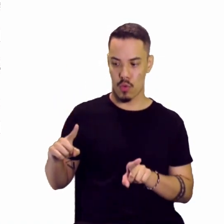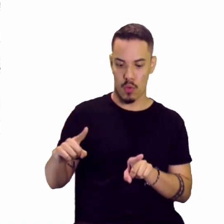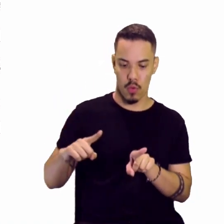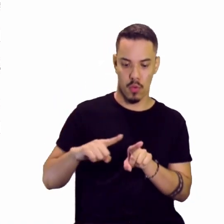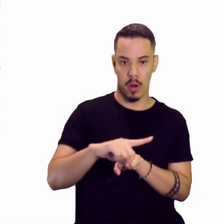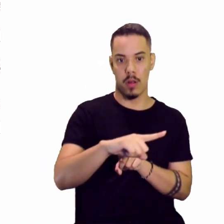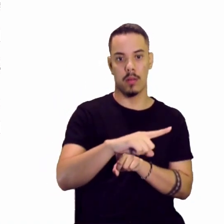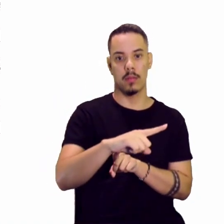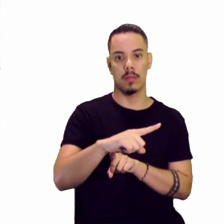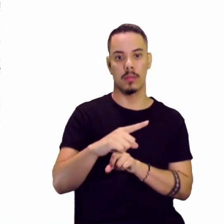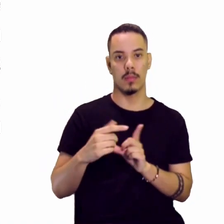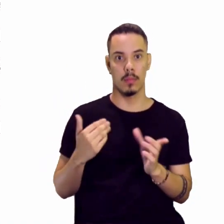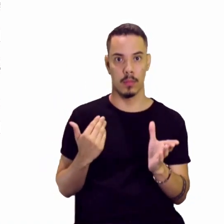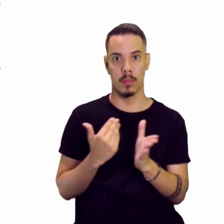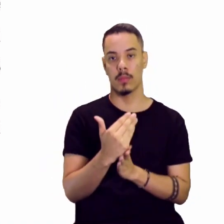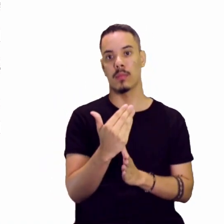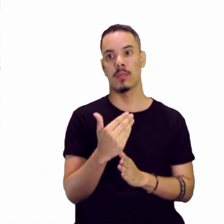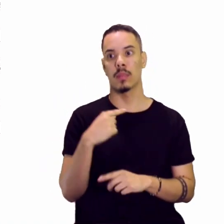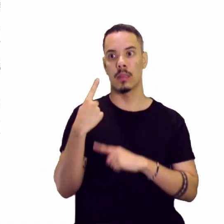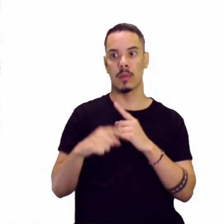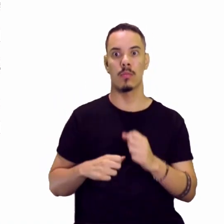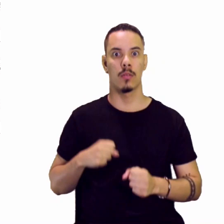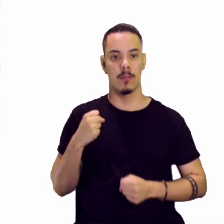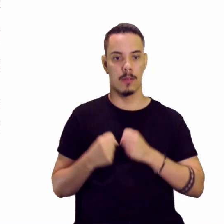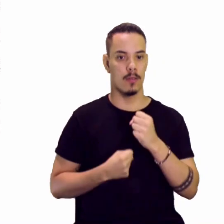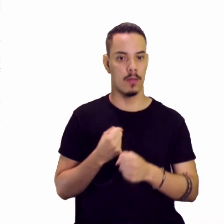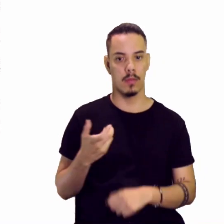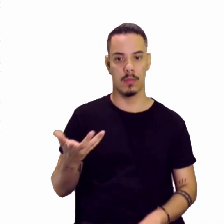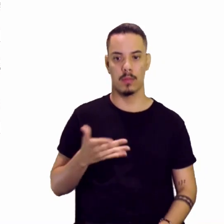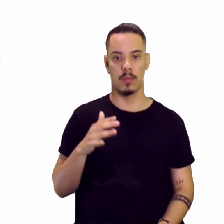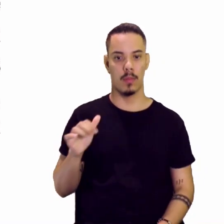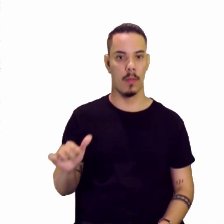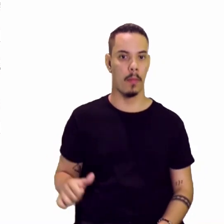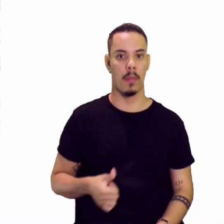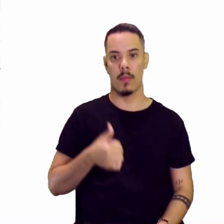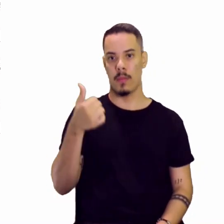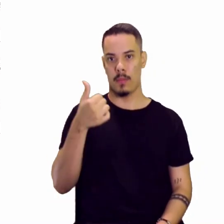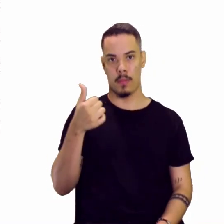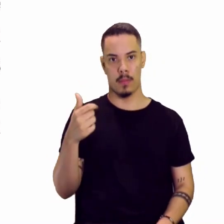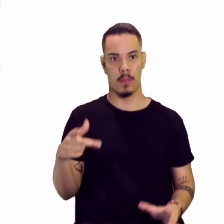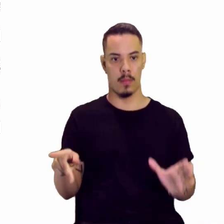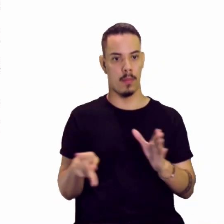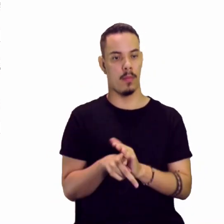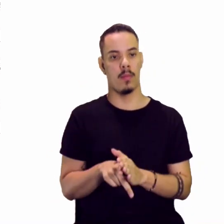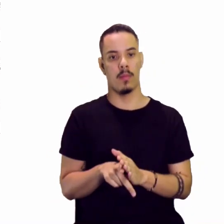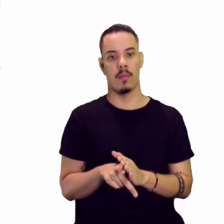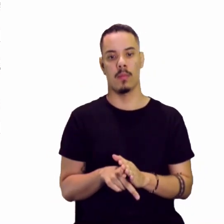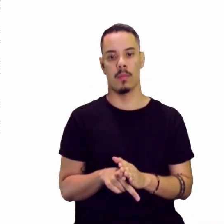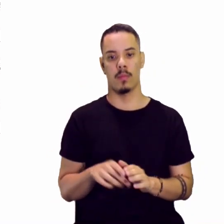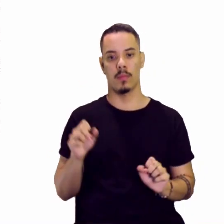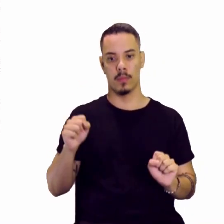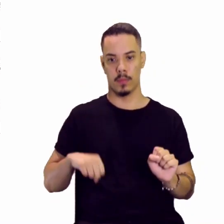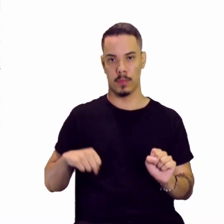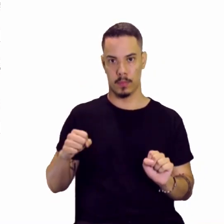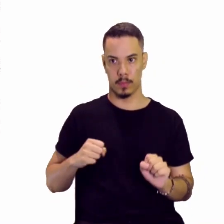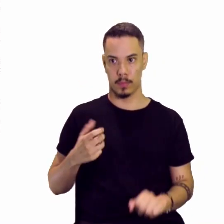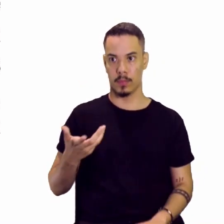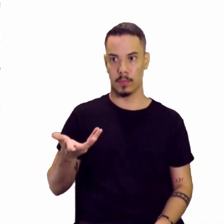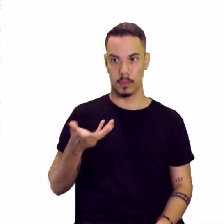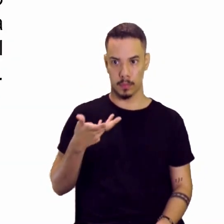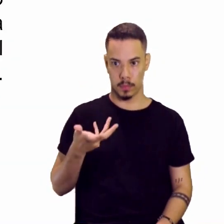metros iniciais e disparou na liderança, garantindo sua primeira vitória na categoria intermediária do Mundial de Moto